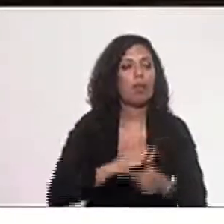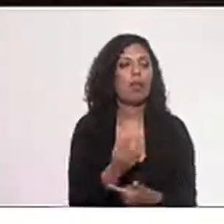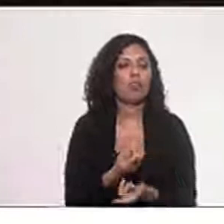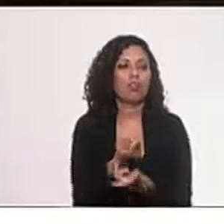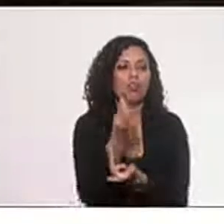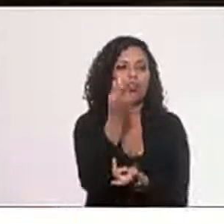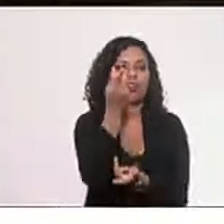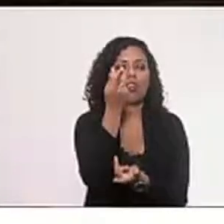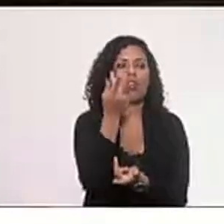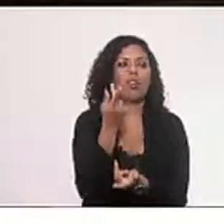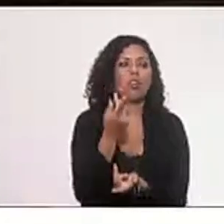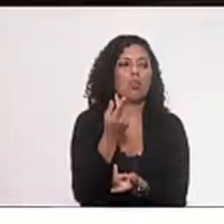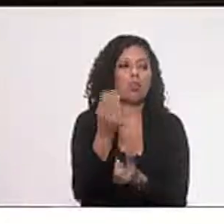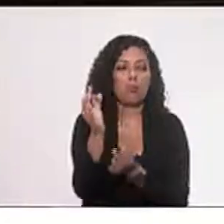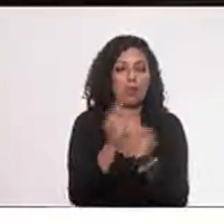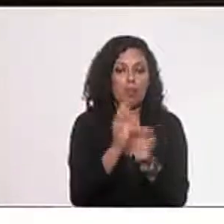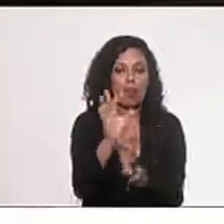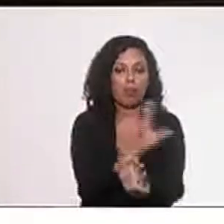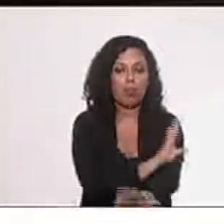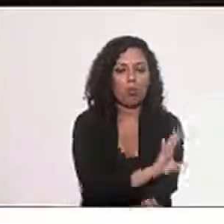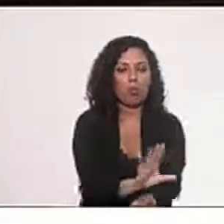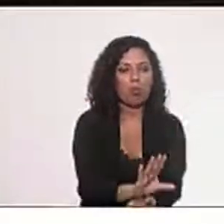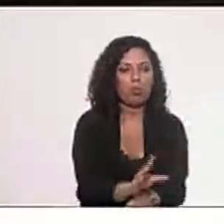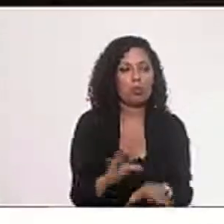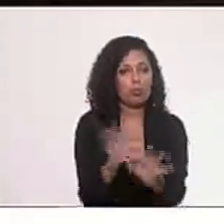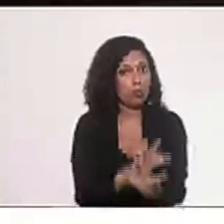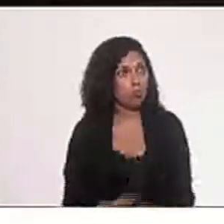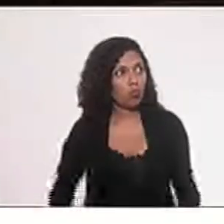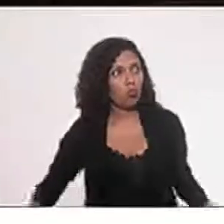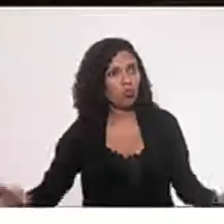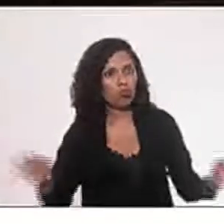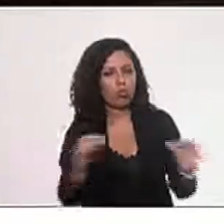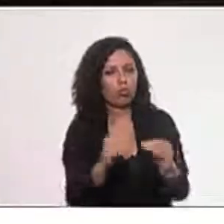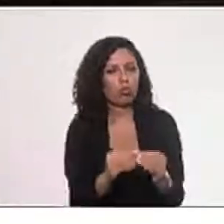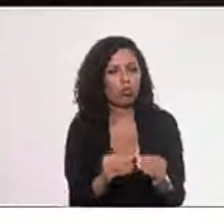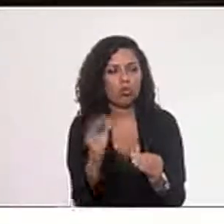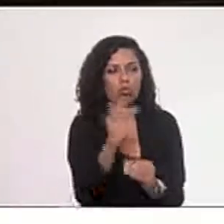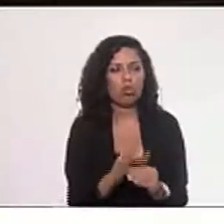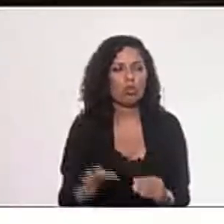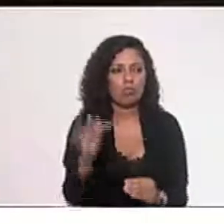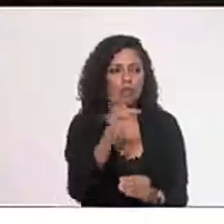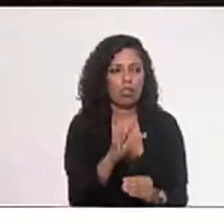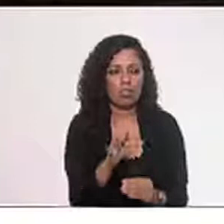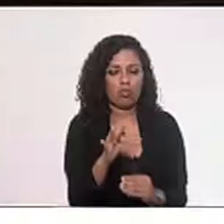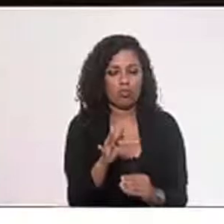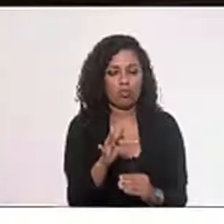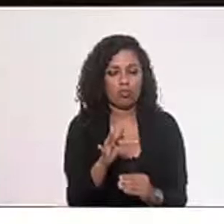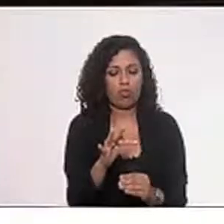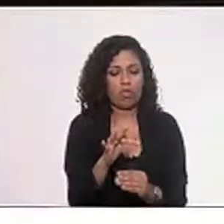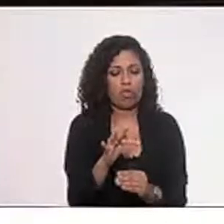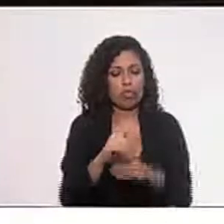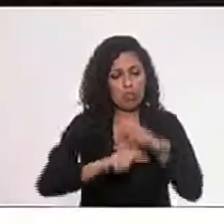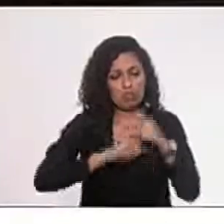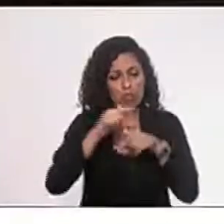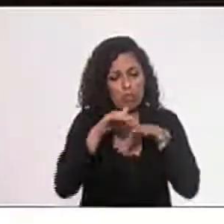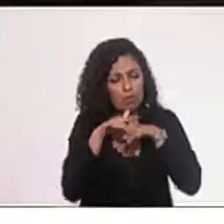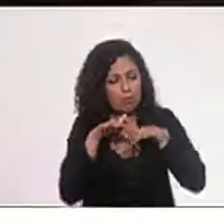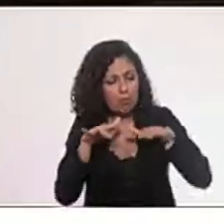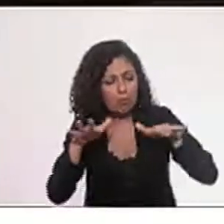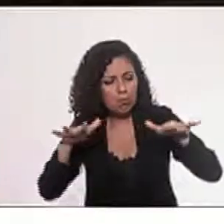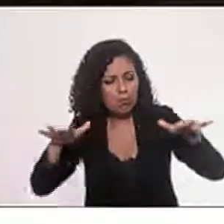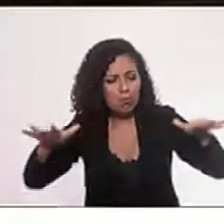renda produz cultura então essas instituições têm uma capilaridade o projeto no processo de